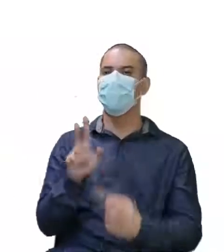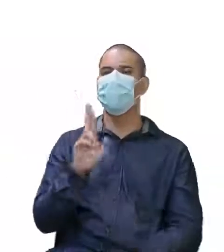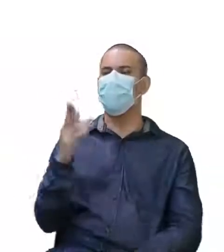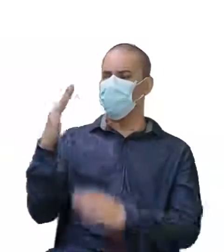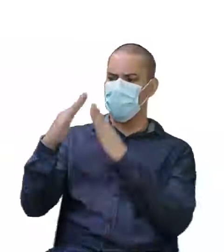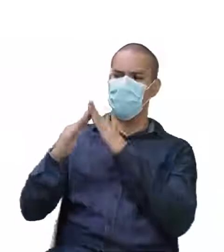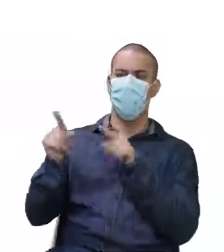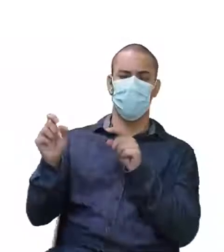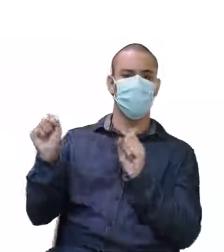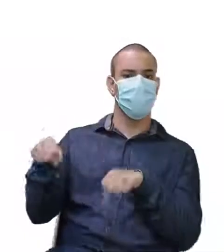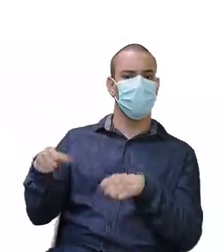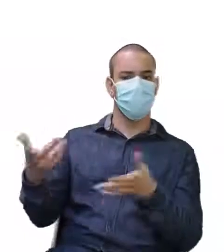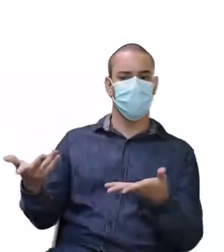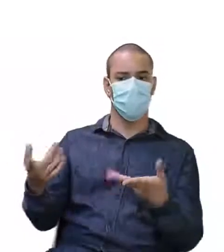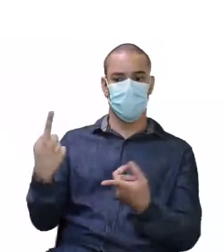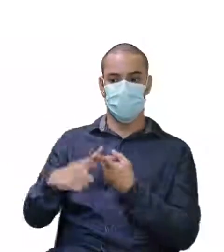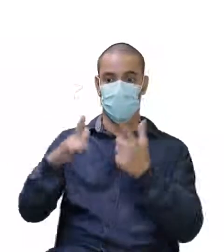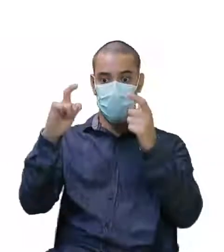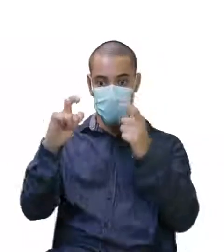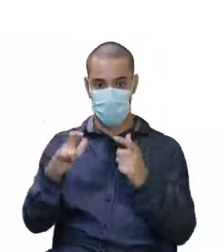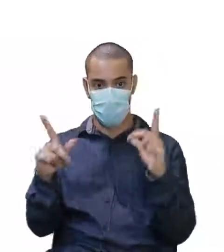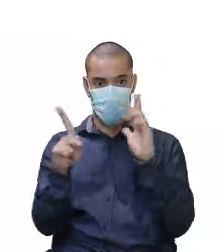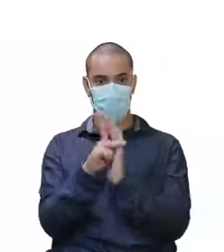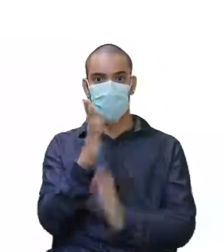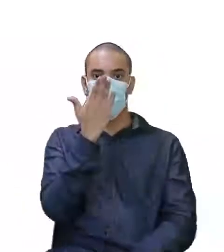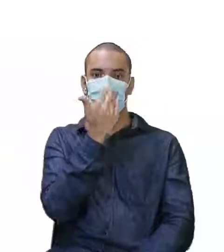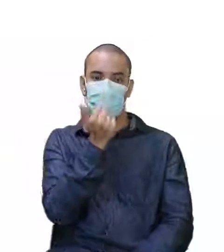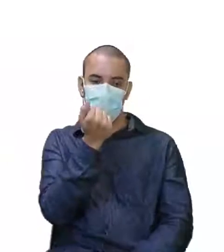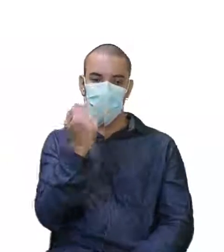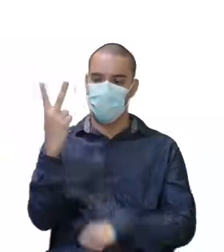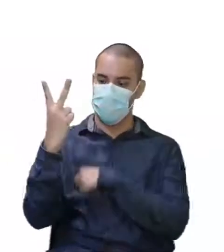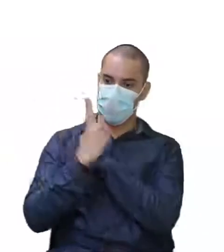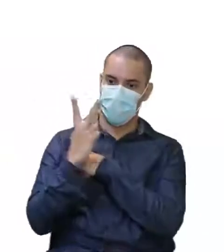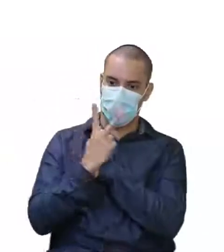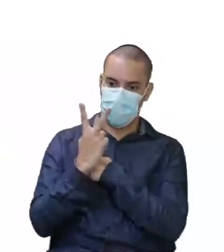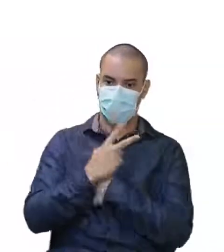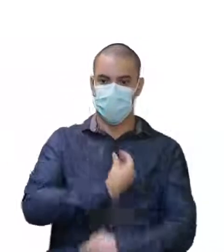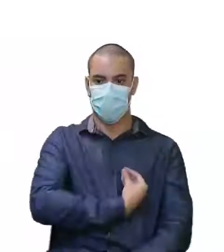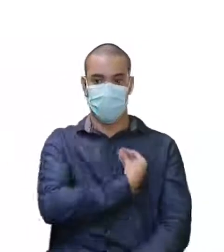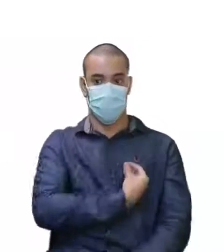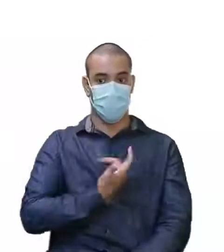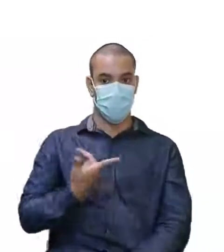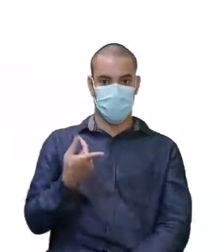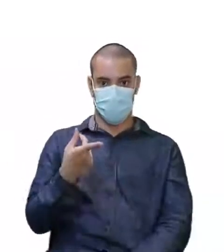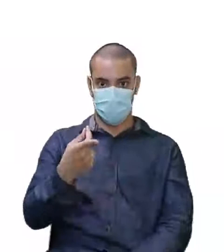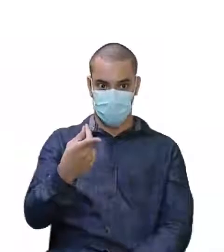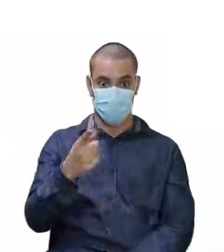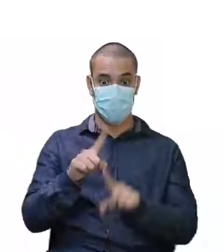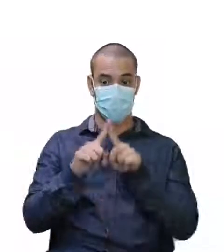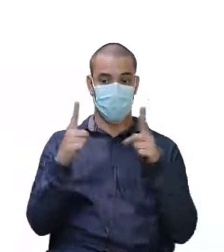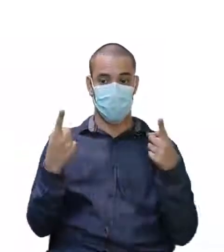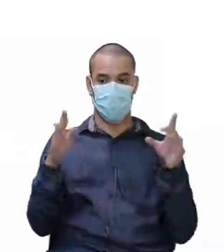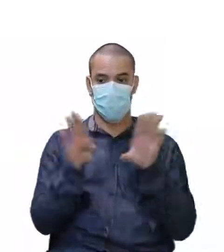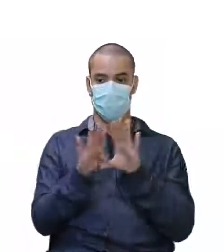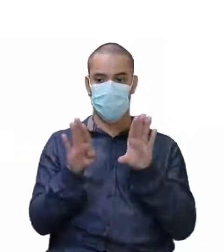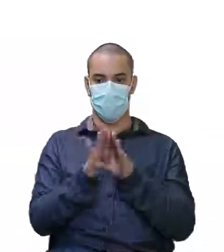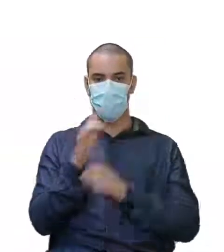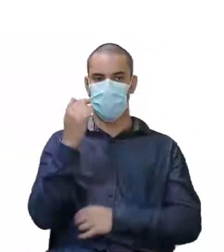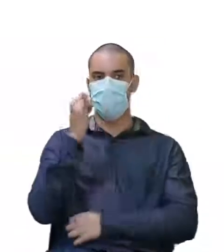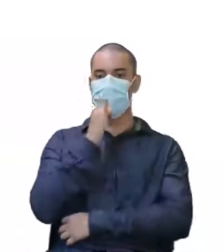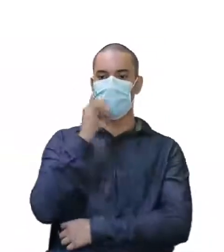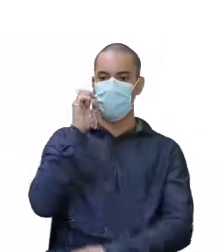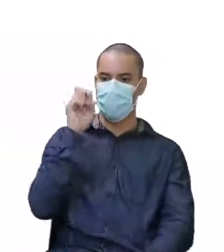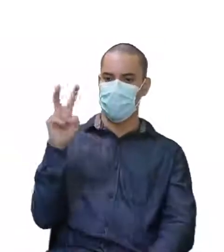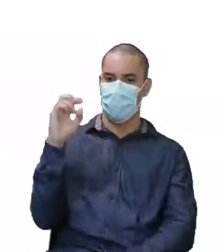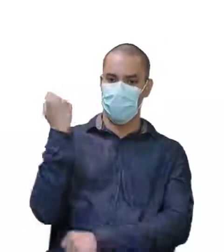morar ali? Né? É um local onde ele está se alimentando, se protegendo e sobrevivendo. Por outro lado, você já olha, por exemplo,